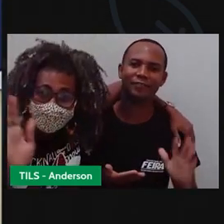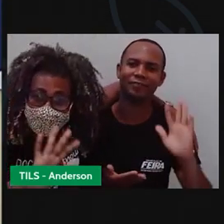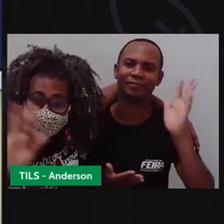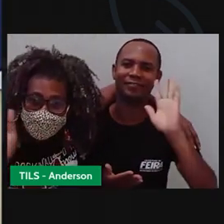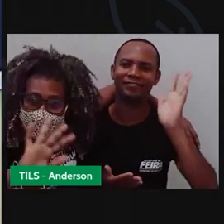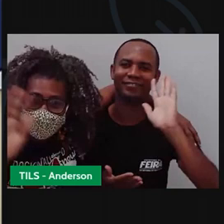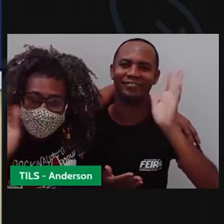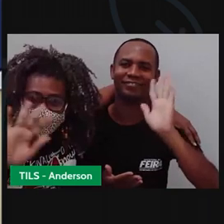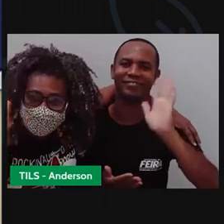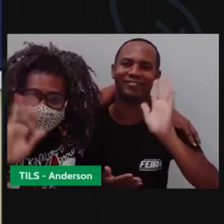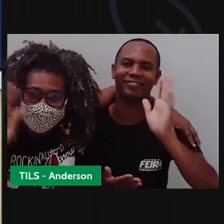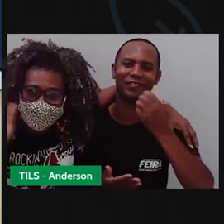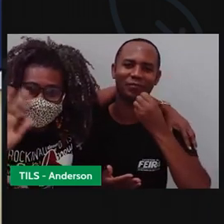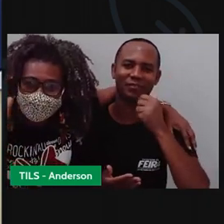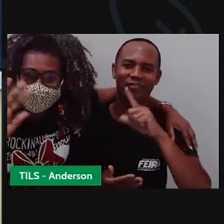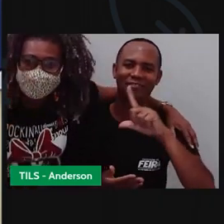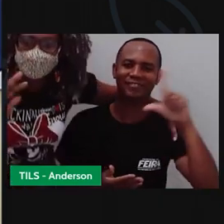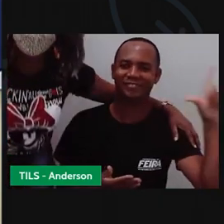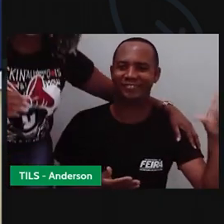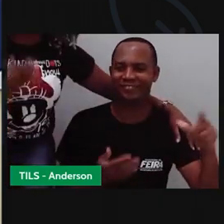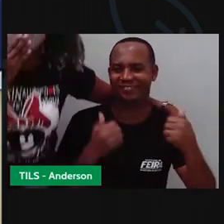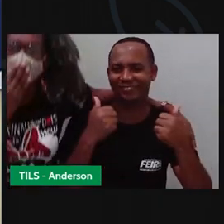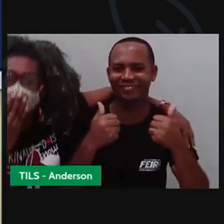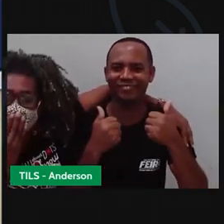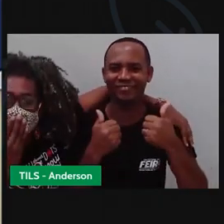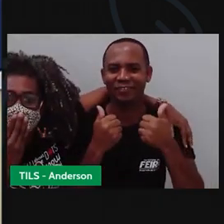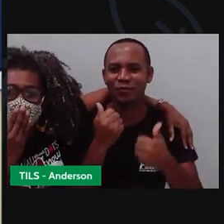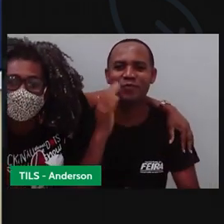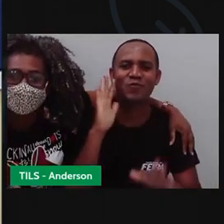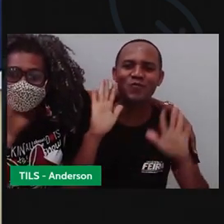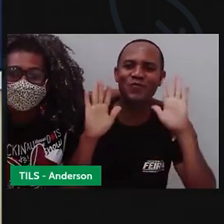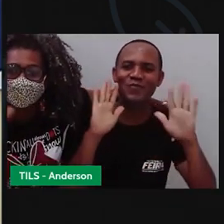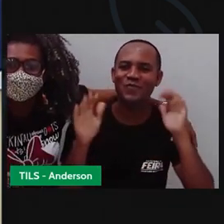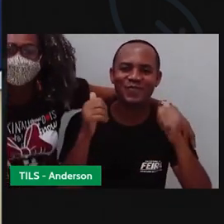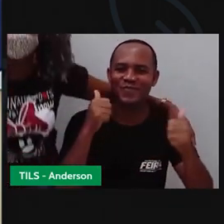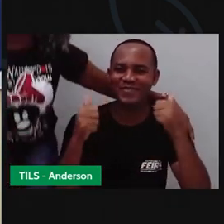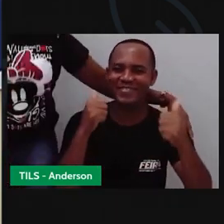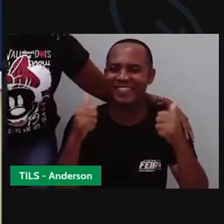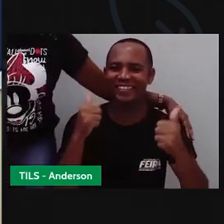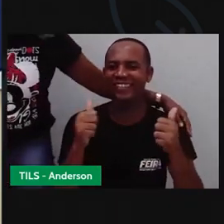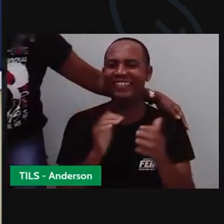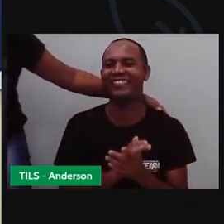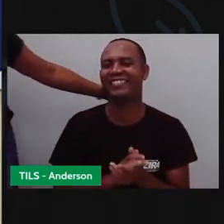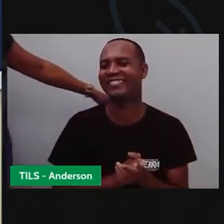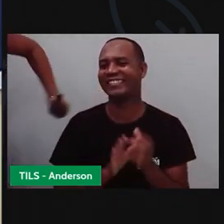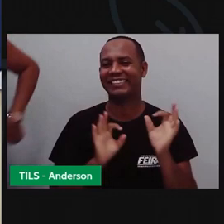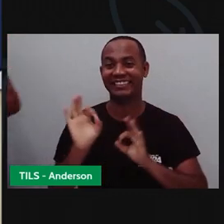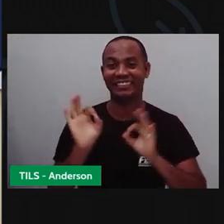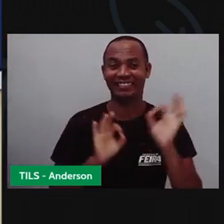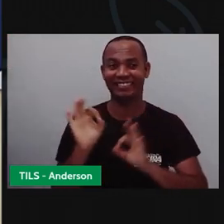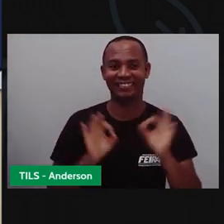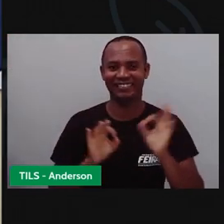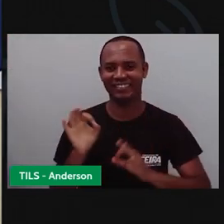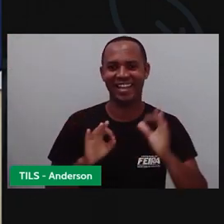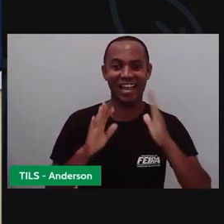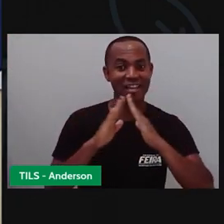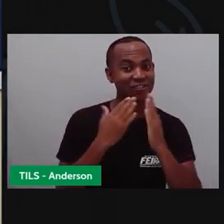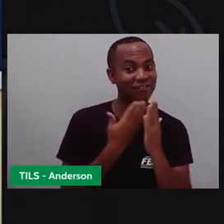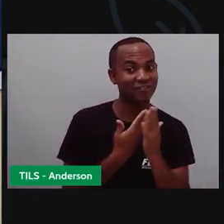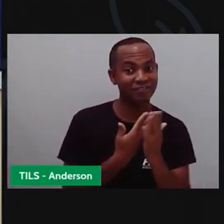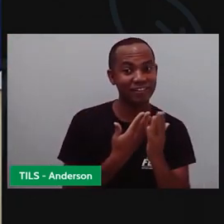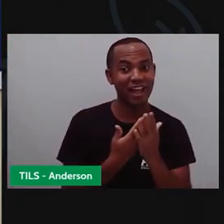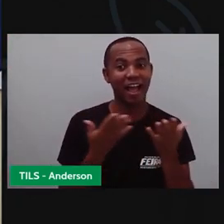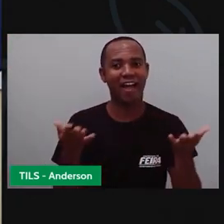oi oi pronto pro Vânia lá Anderson método aqui para aqui preparada para fazer o quê